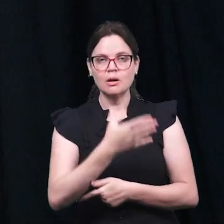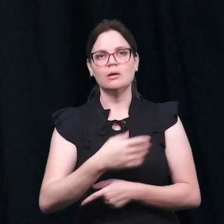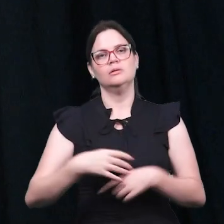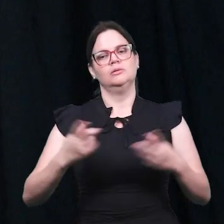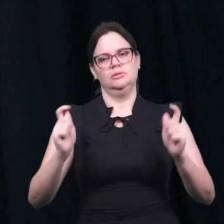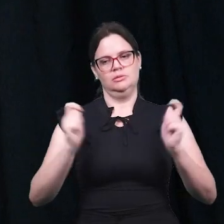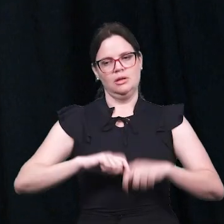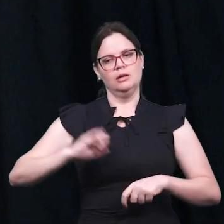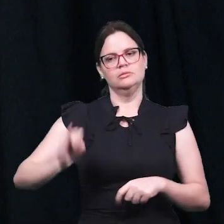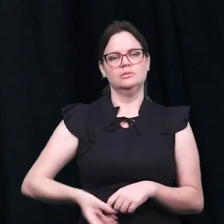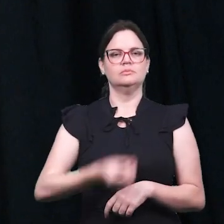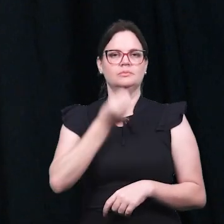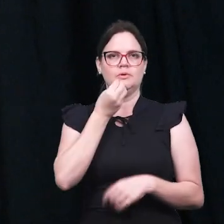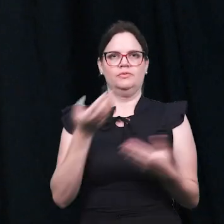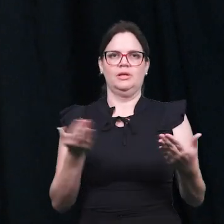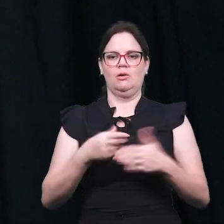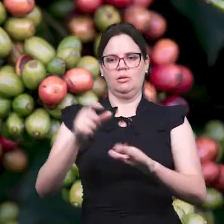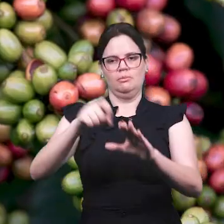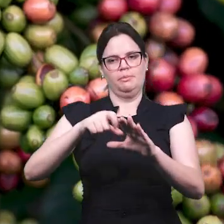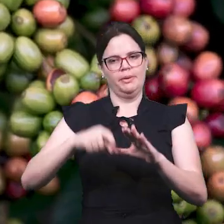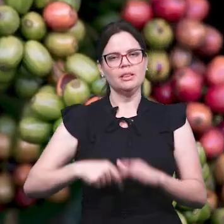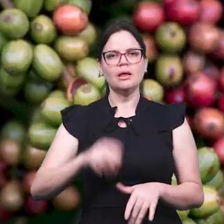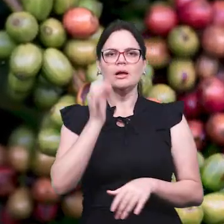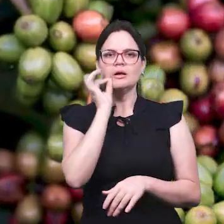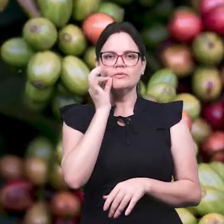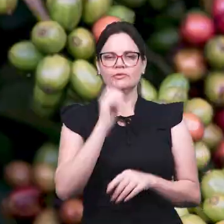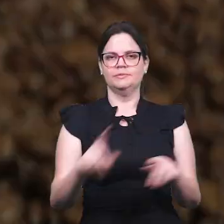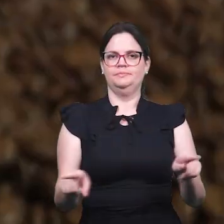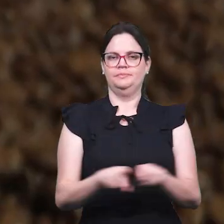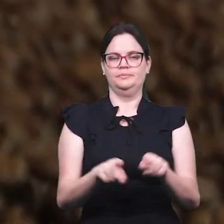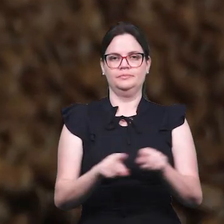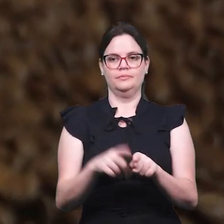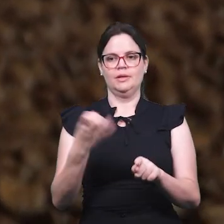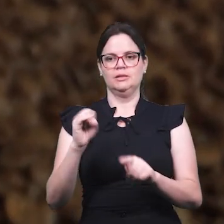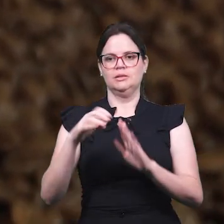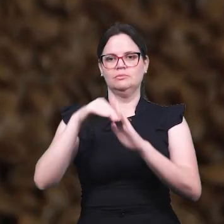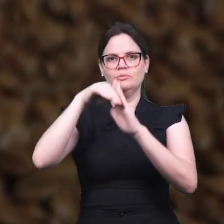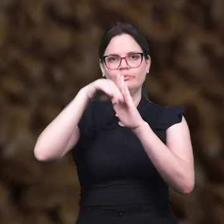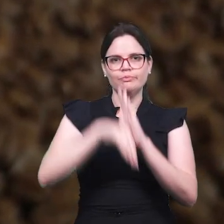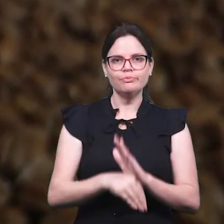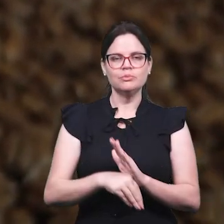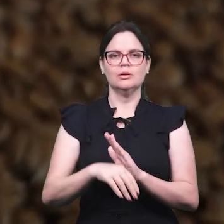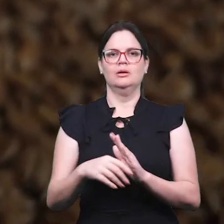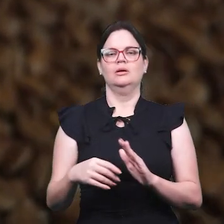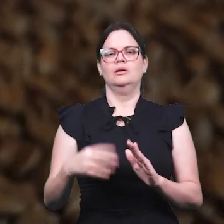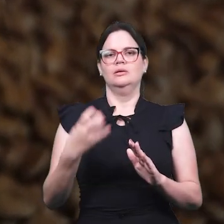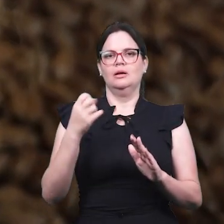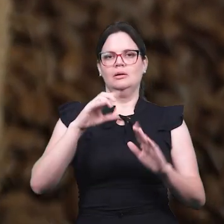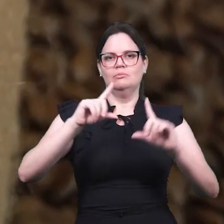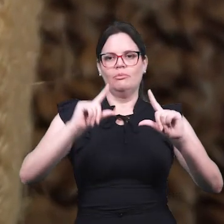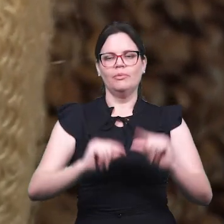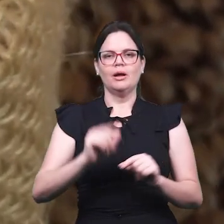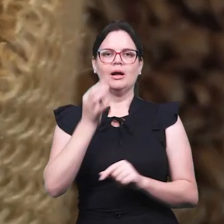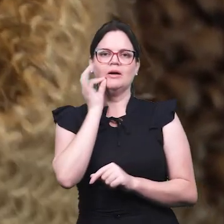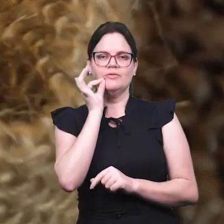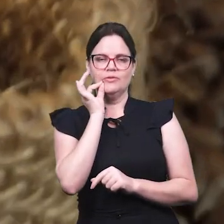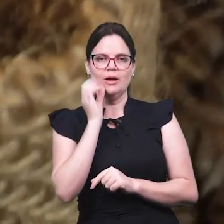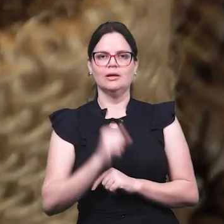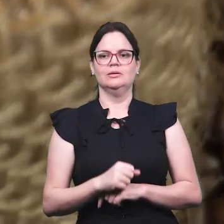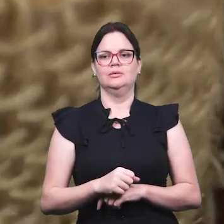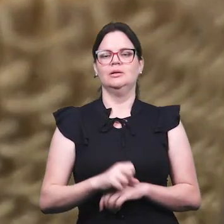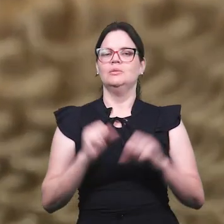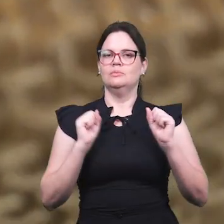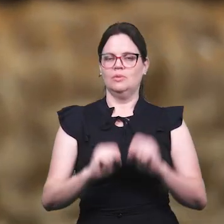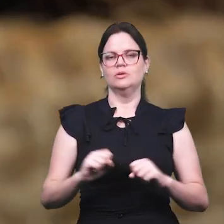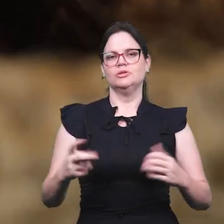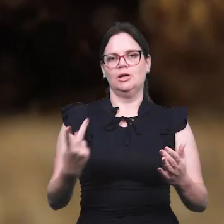tem melhor negócio no planeta do que plantar café. Uma super safra ou uma queda drástica no consumo de café são 2 fatores que